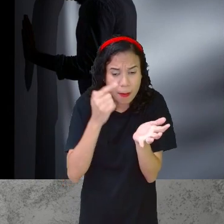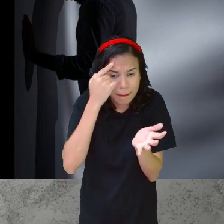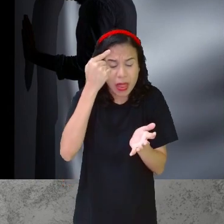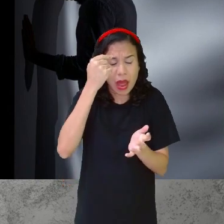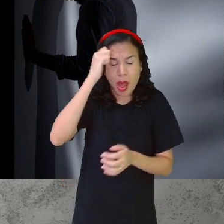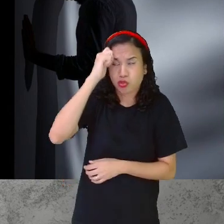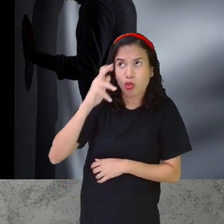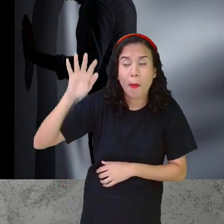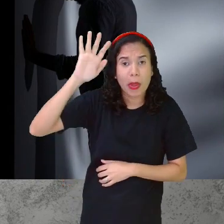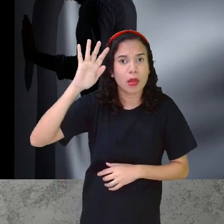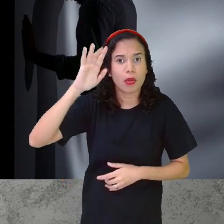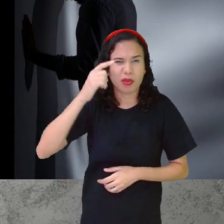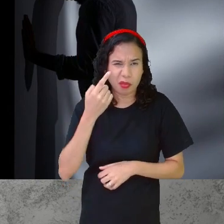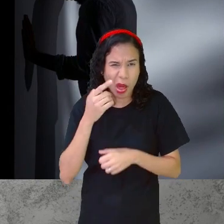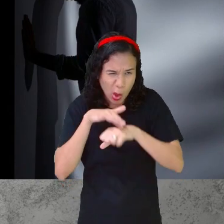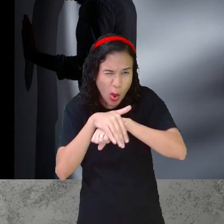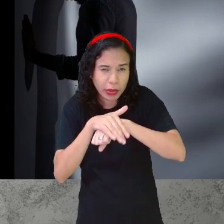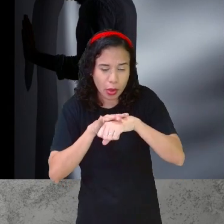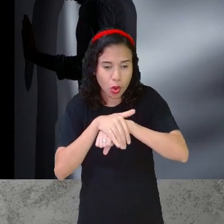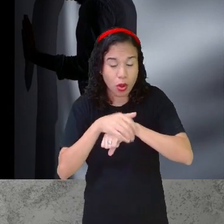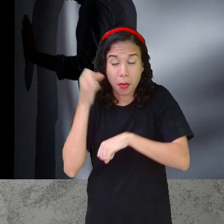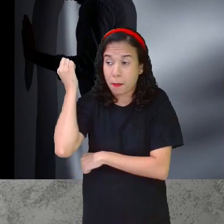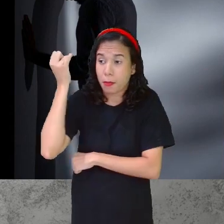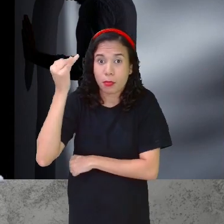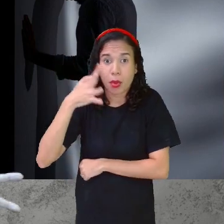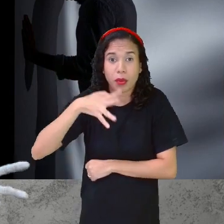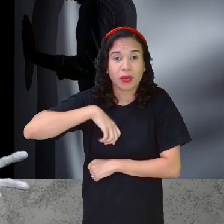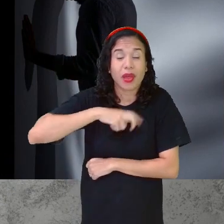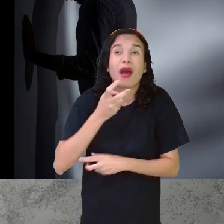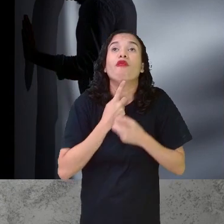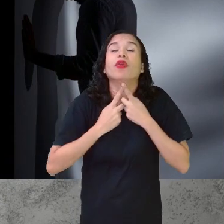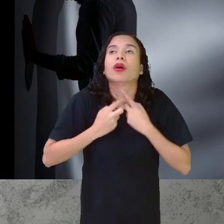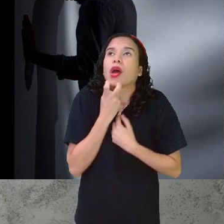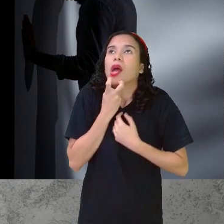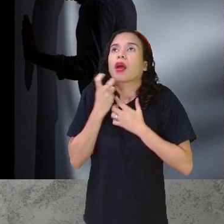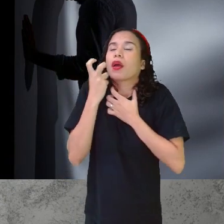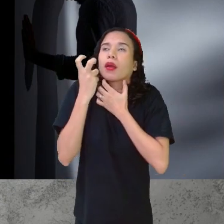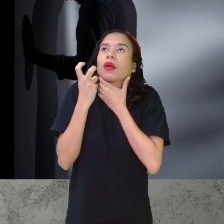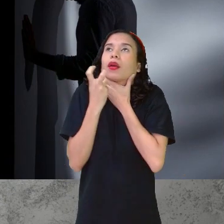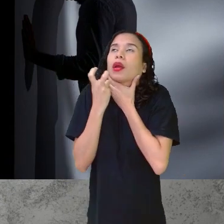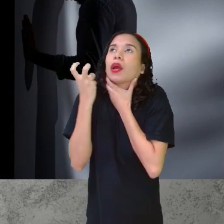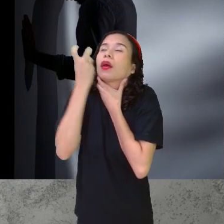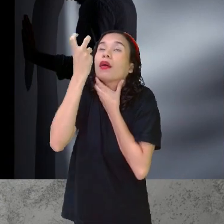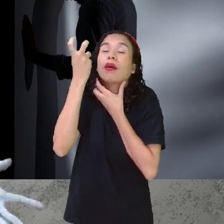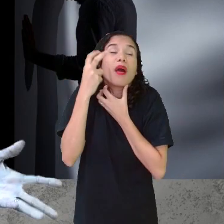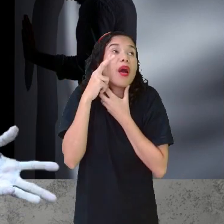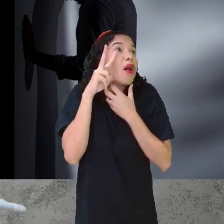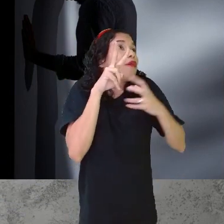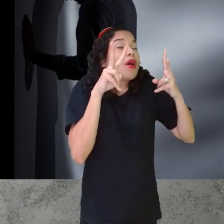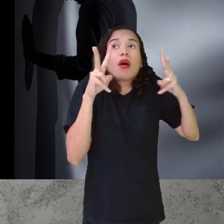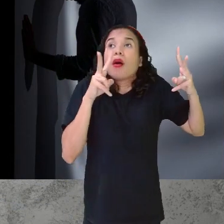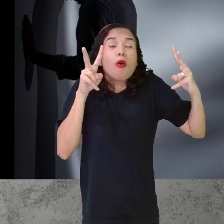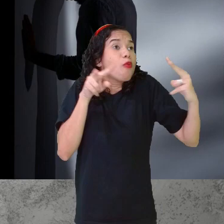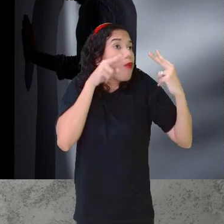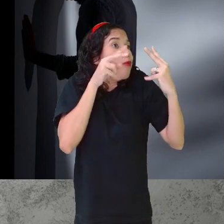Uma noite, ela abriu a boca para gritar. Olhou meio que perdida para o